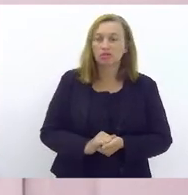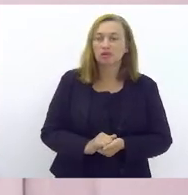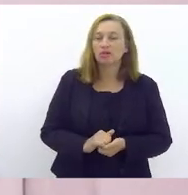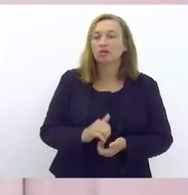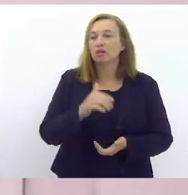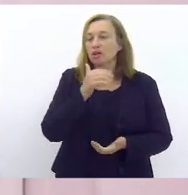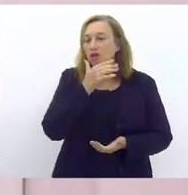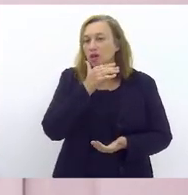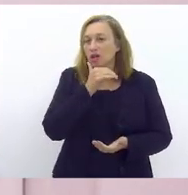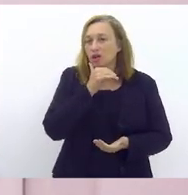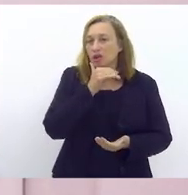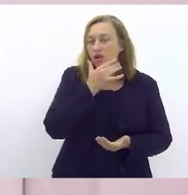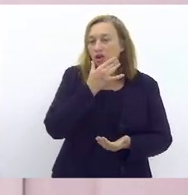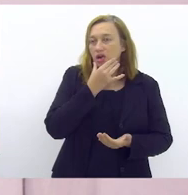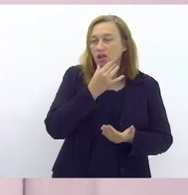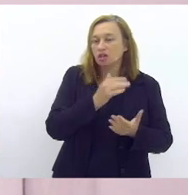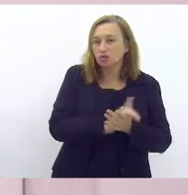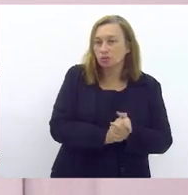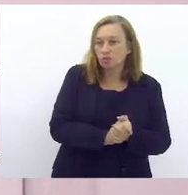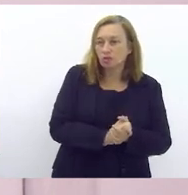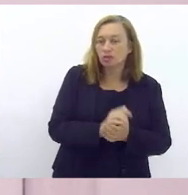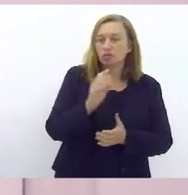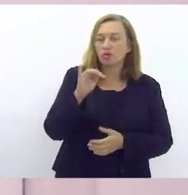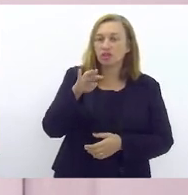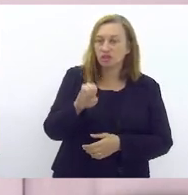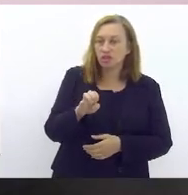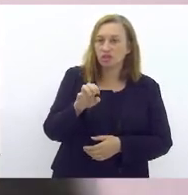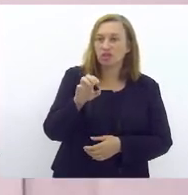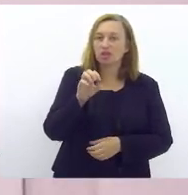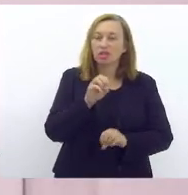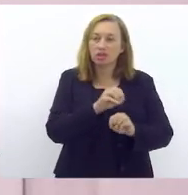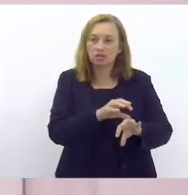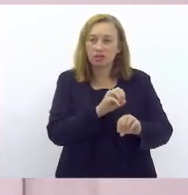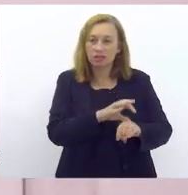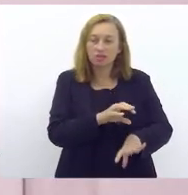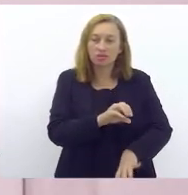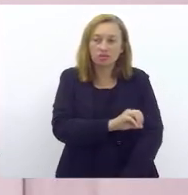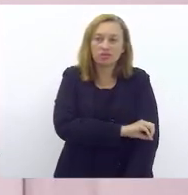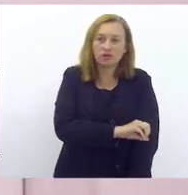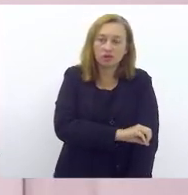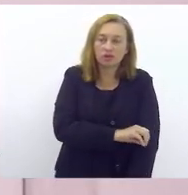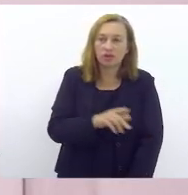de uma agente de educação infantil e pai de duas gêmeas com ela.